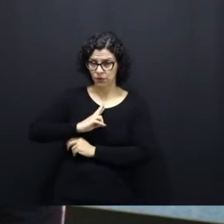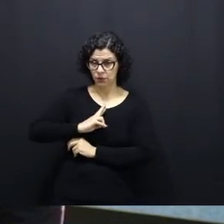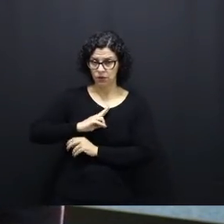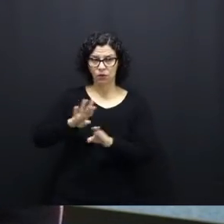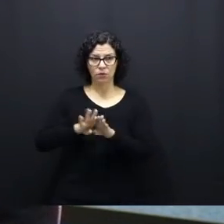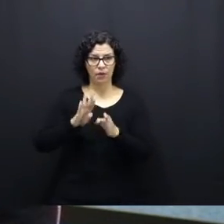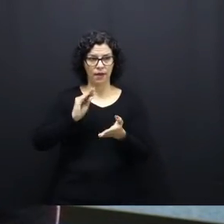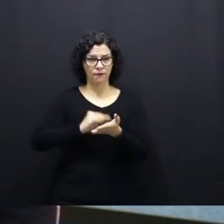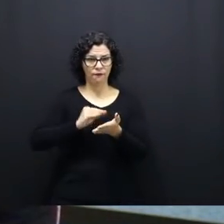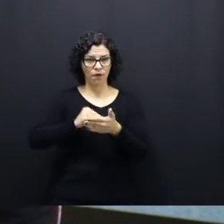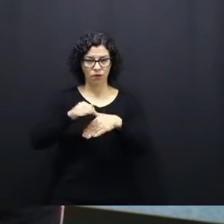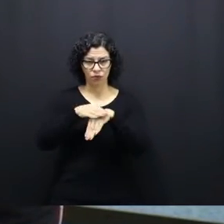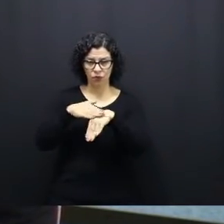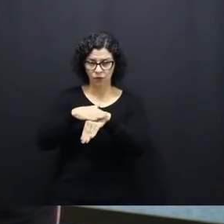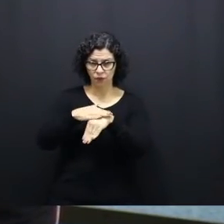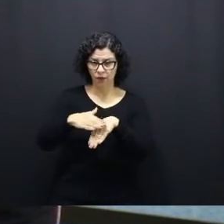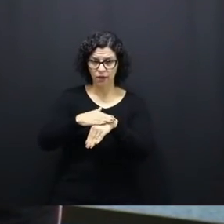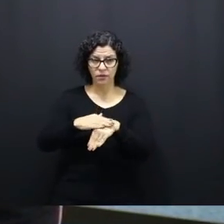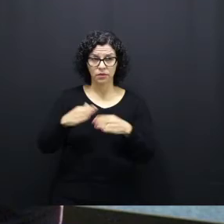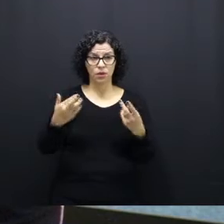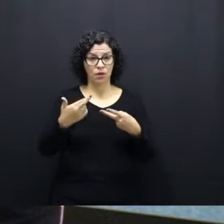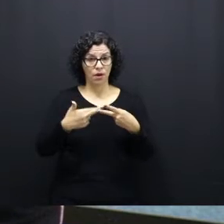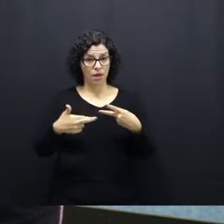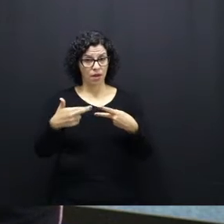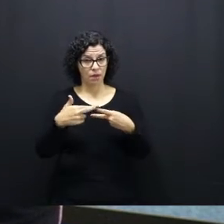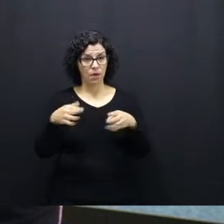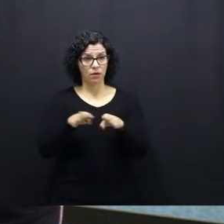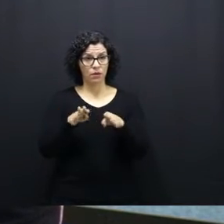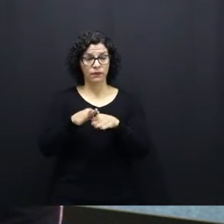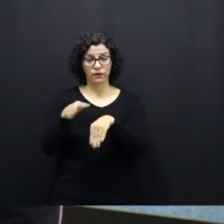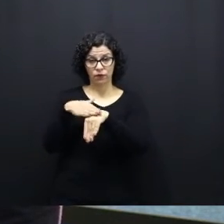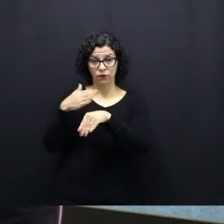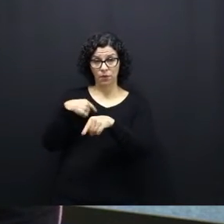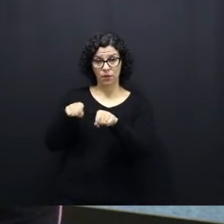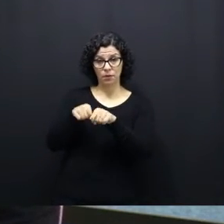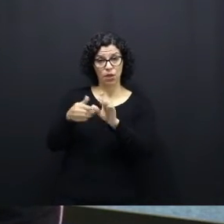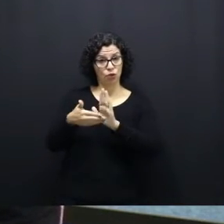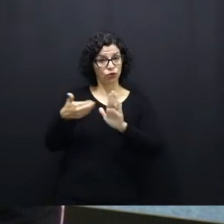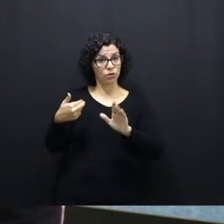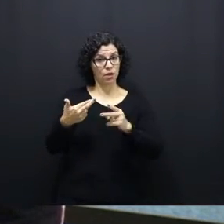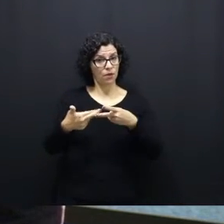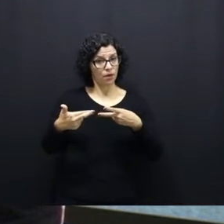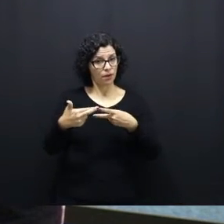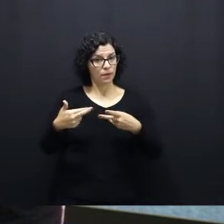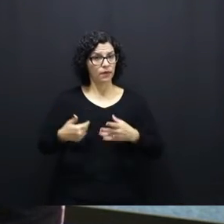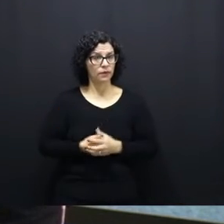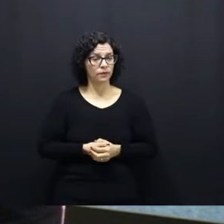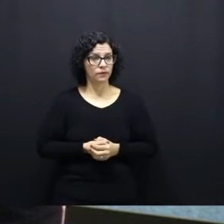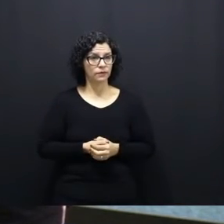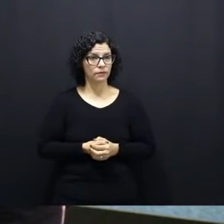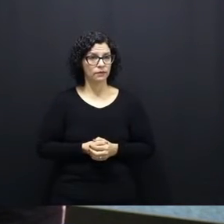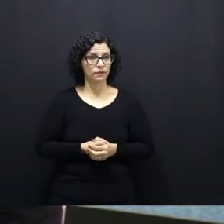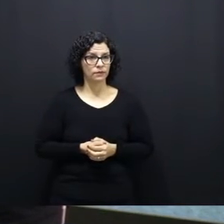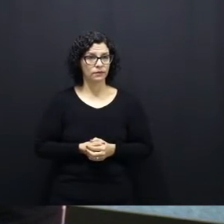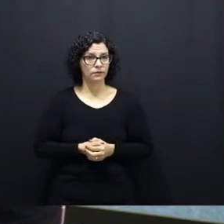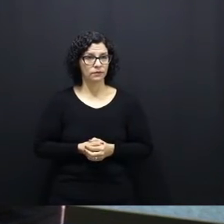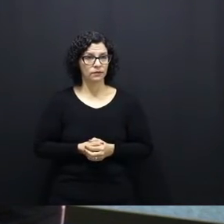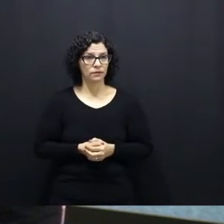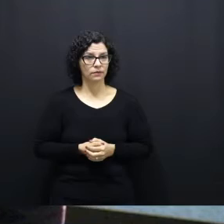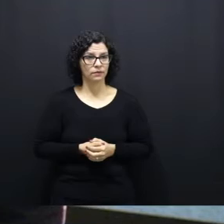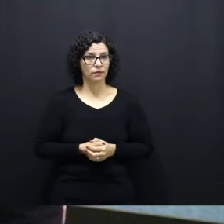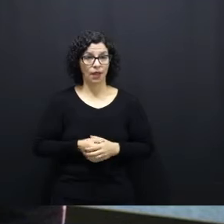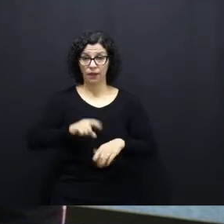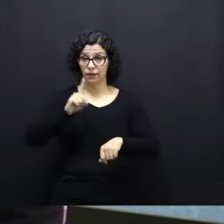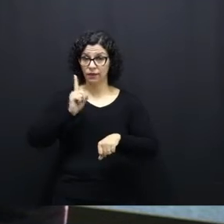e que falta a conversa minha no último requerimento o meu só veio conversar comigo e eu retirei meu requerimento é